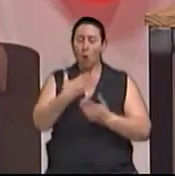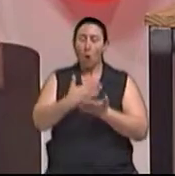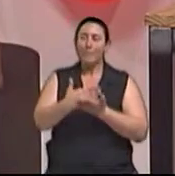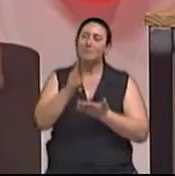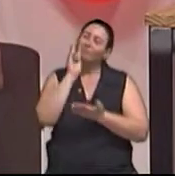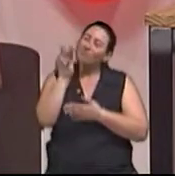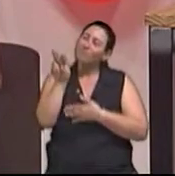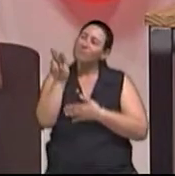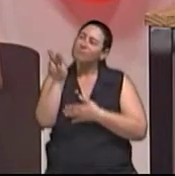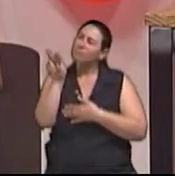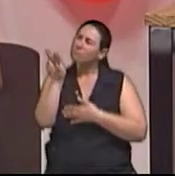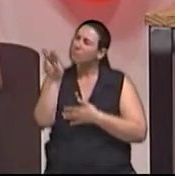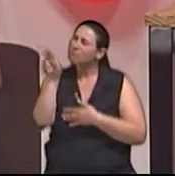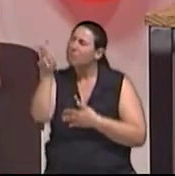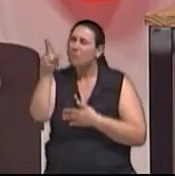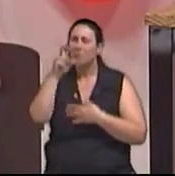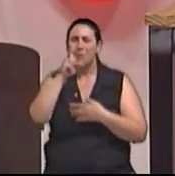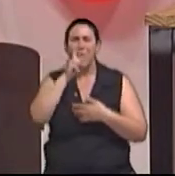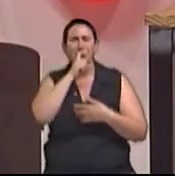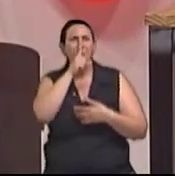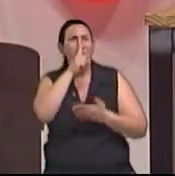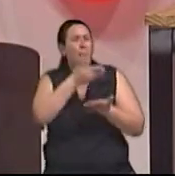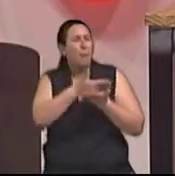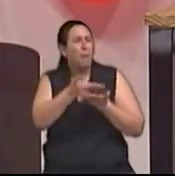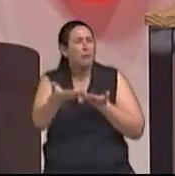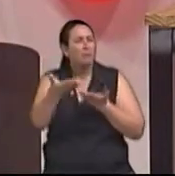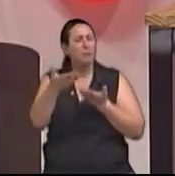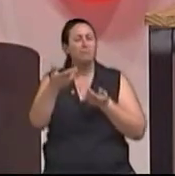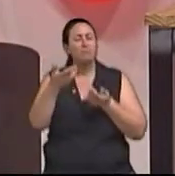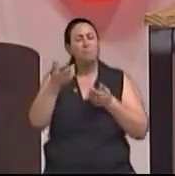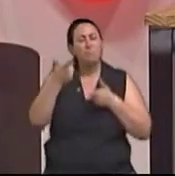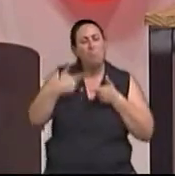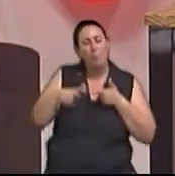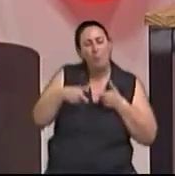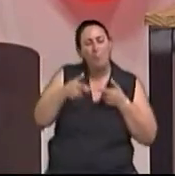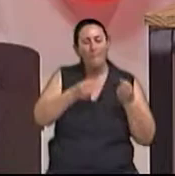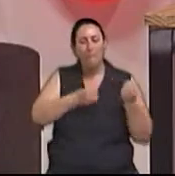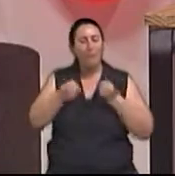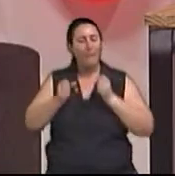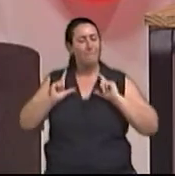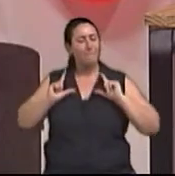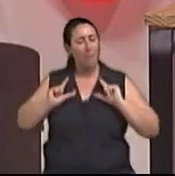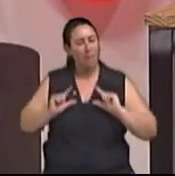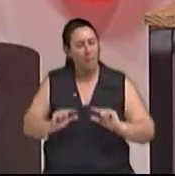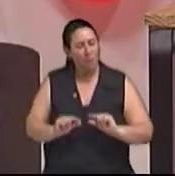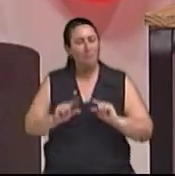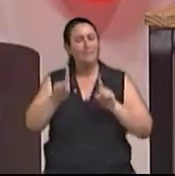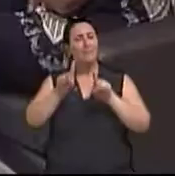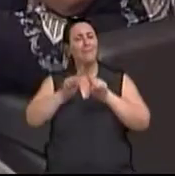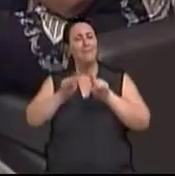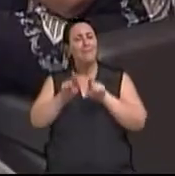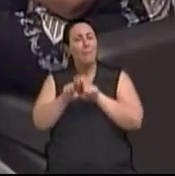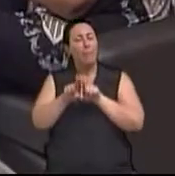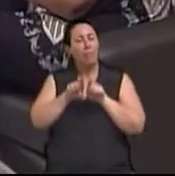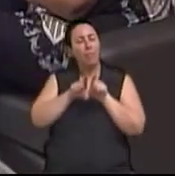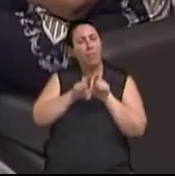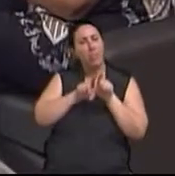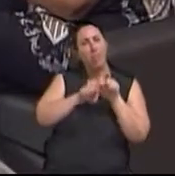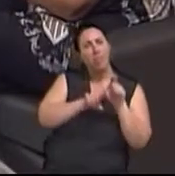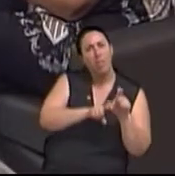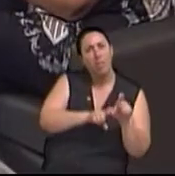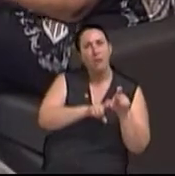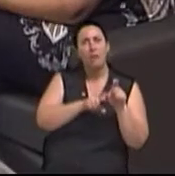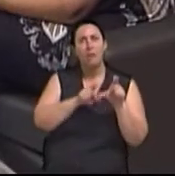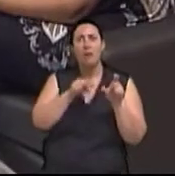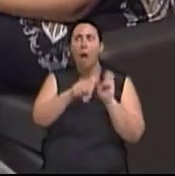uma falta de potência uma fragilidade isso é um impacto Ah claro porque não condiz não condiz por